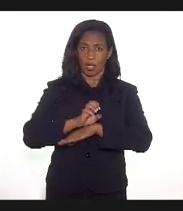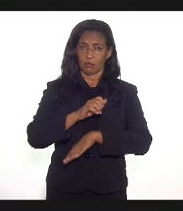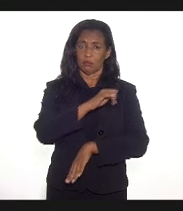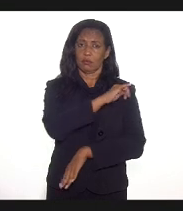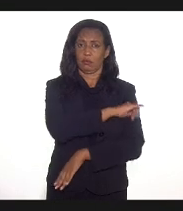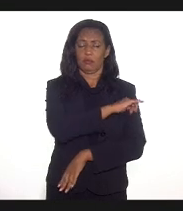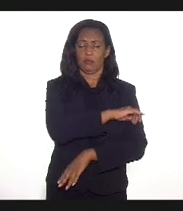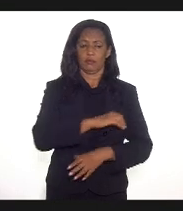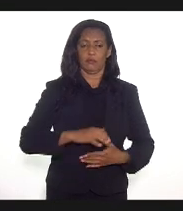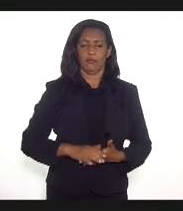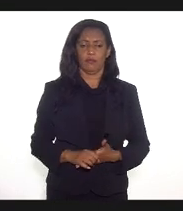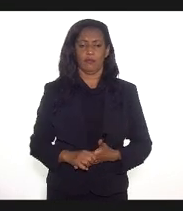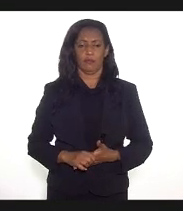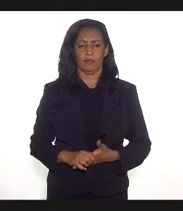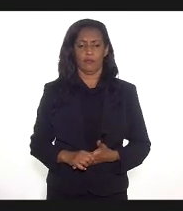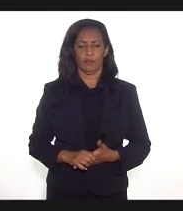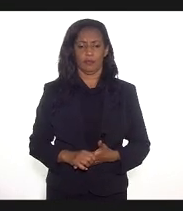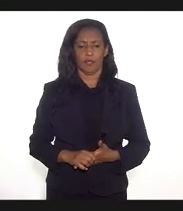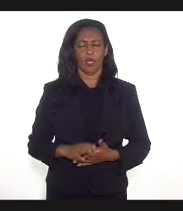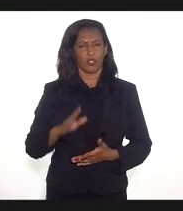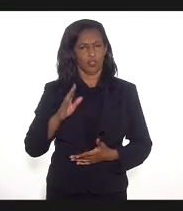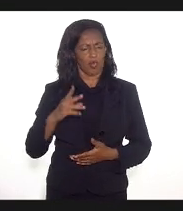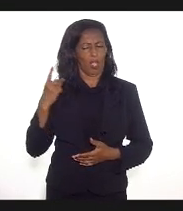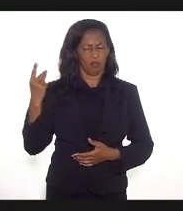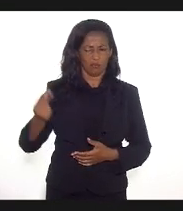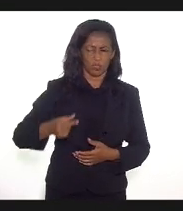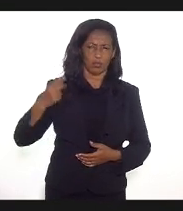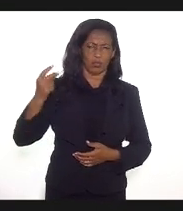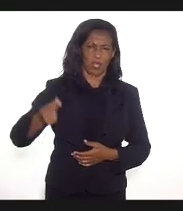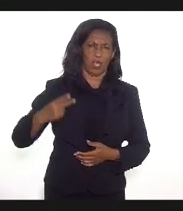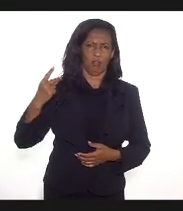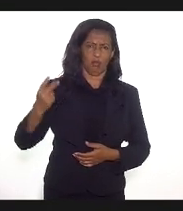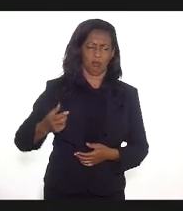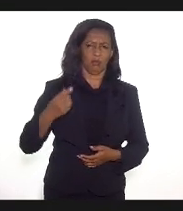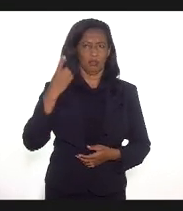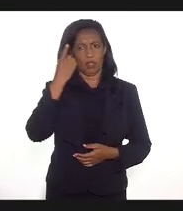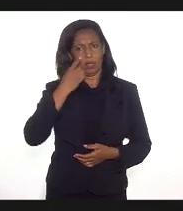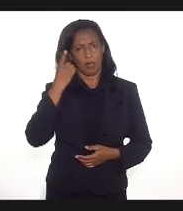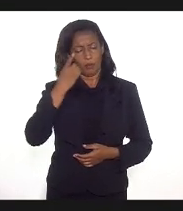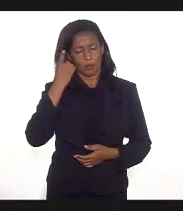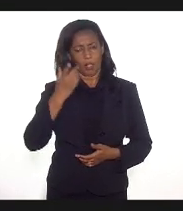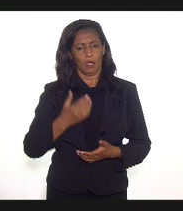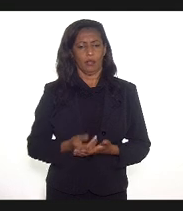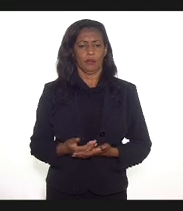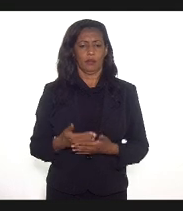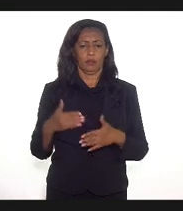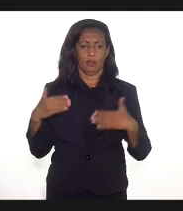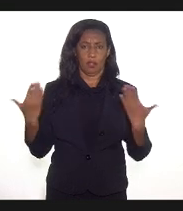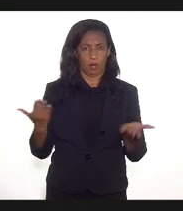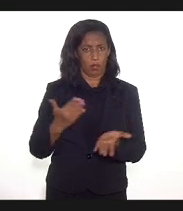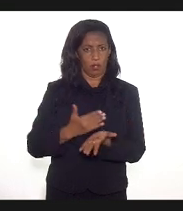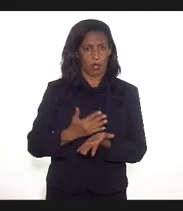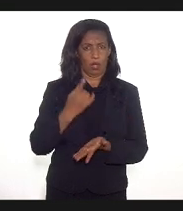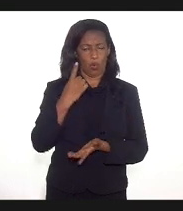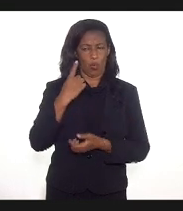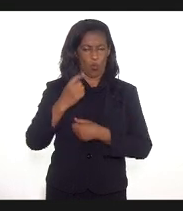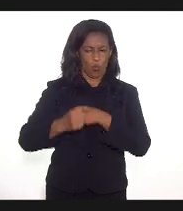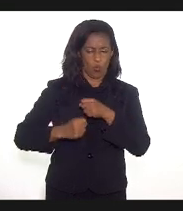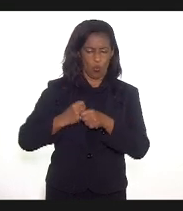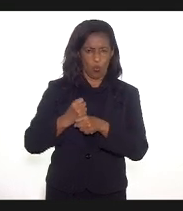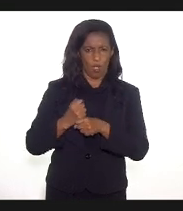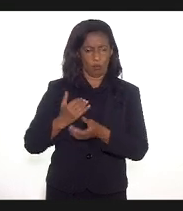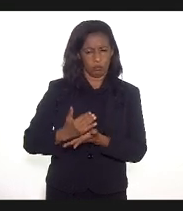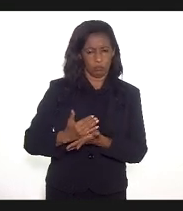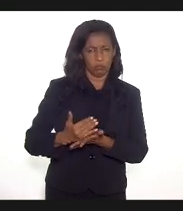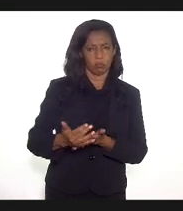uma reflexão que a gente vem fazendo já há bastante tempo, né, com os deputados e agora, a partir de um ano para cá, com a assessoria